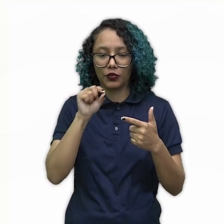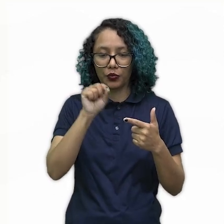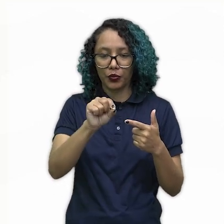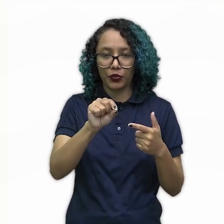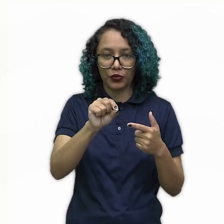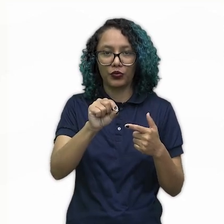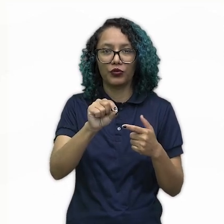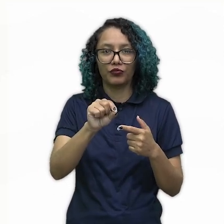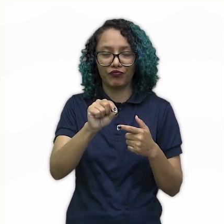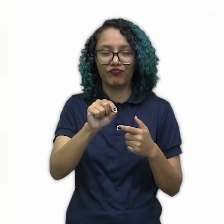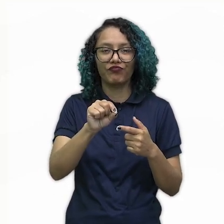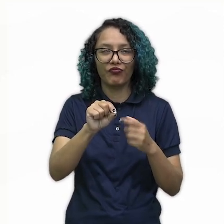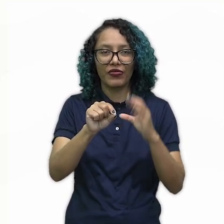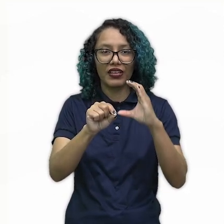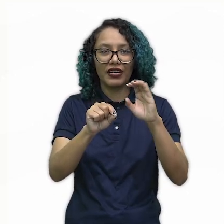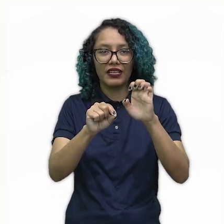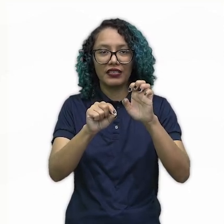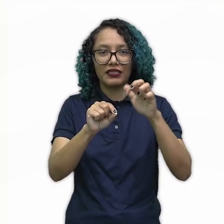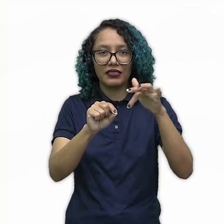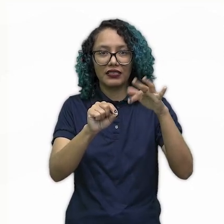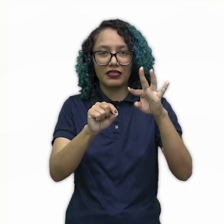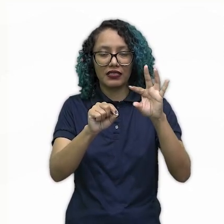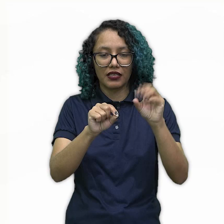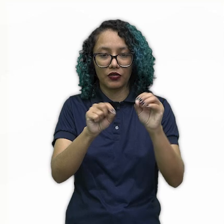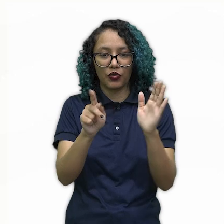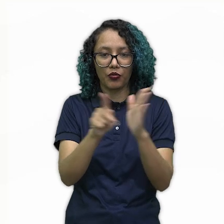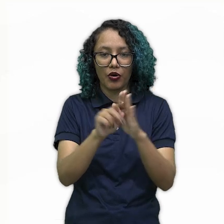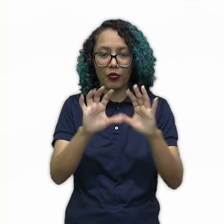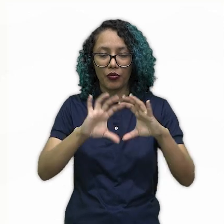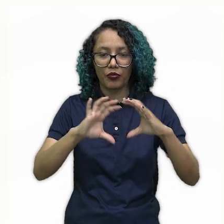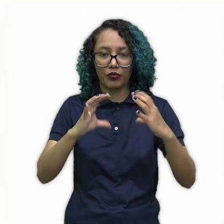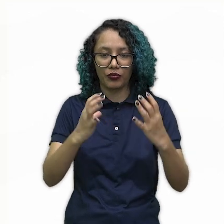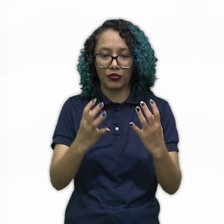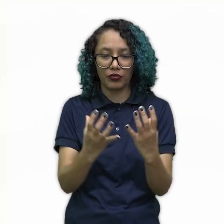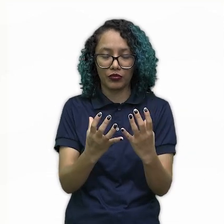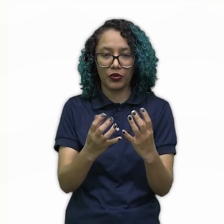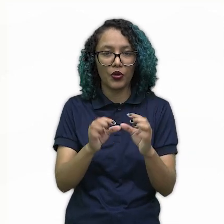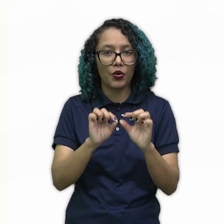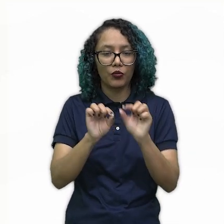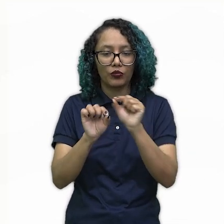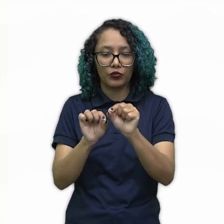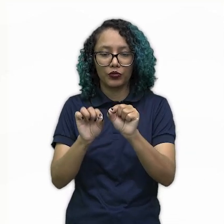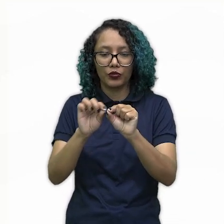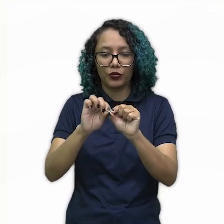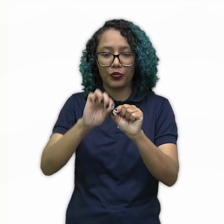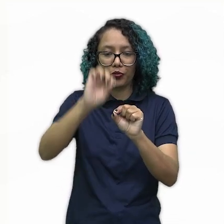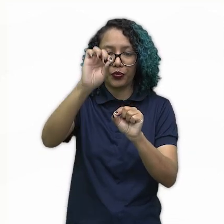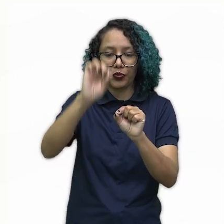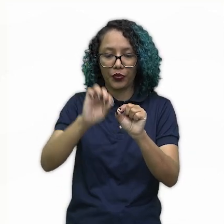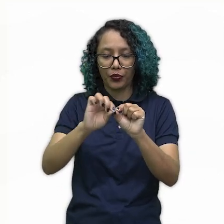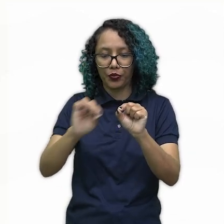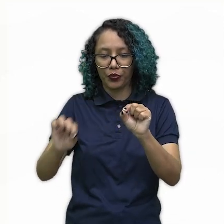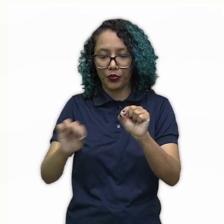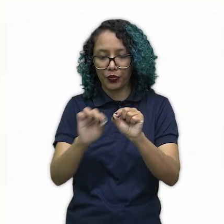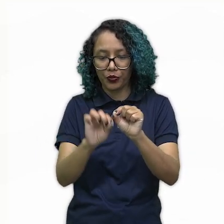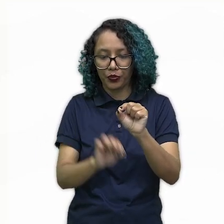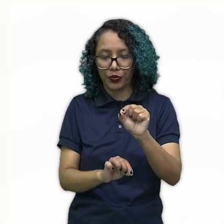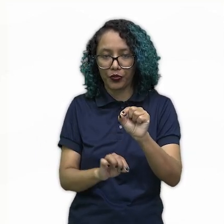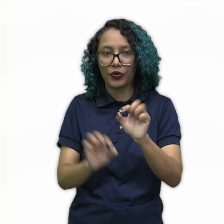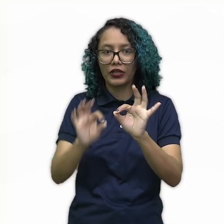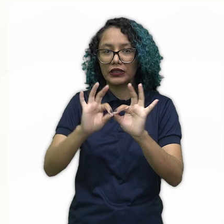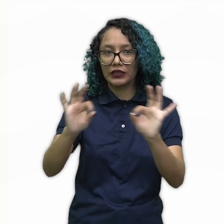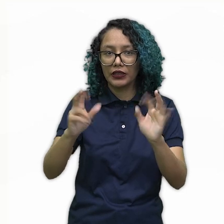da esfera, tá? A partir do qual todos os pontos da superfície estão à mesma